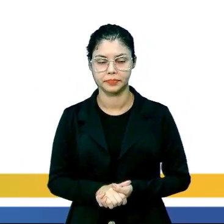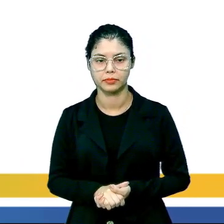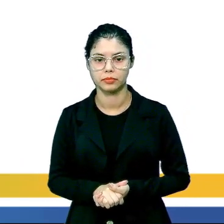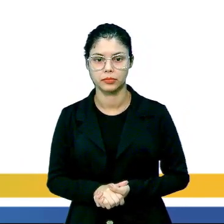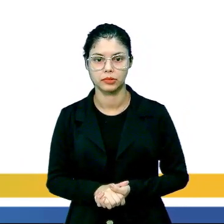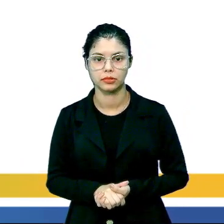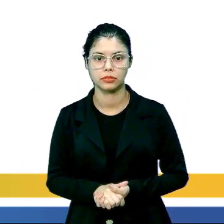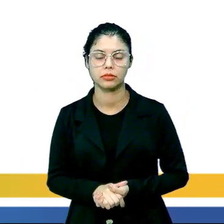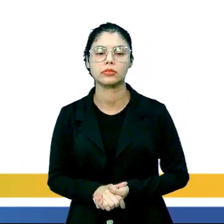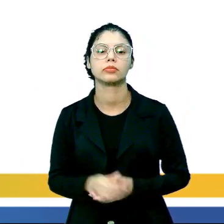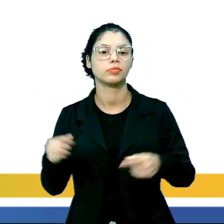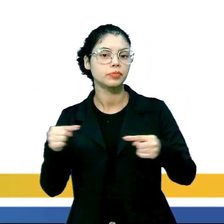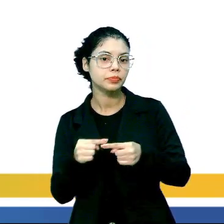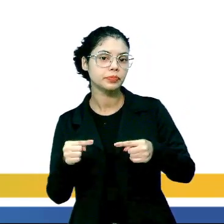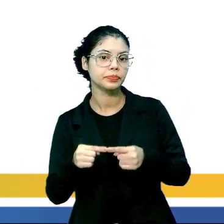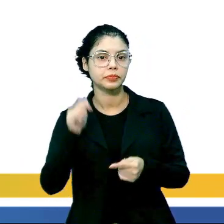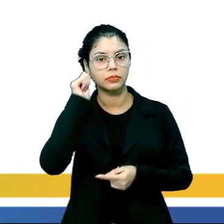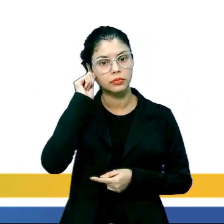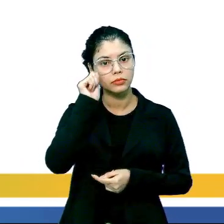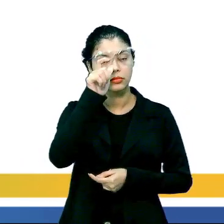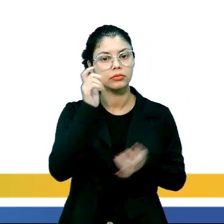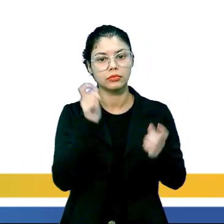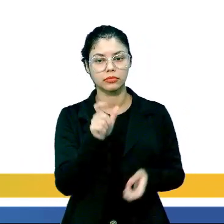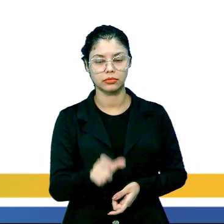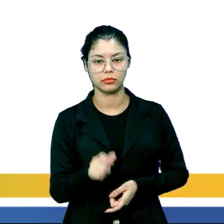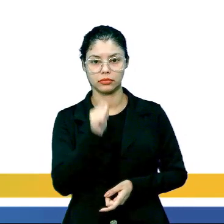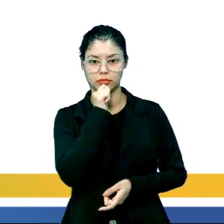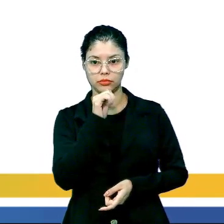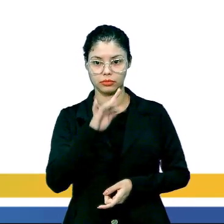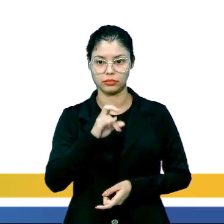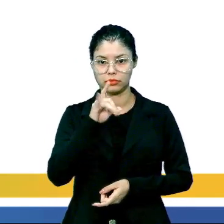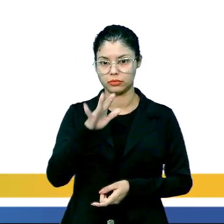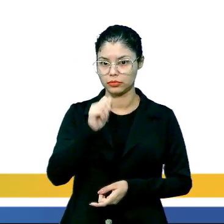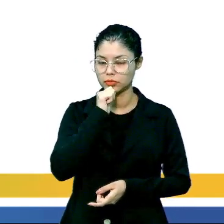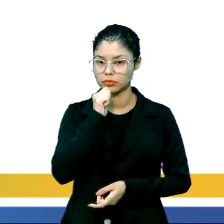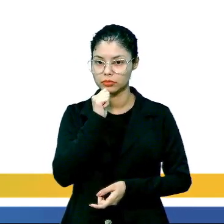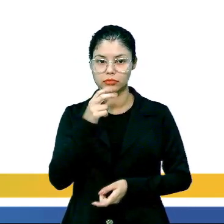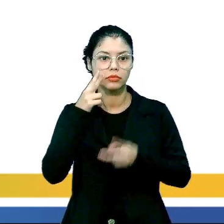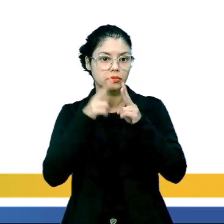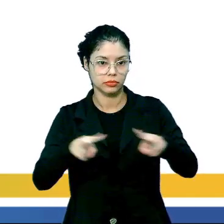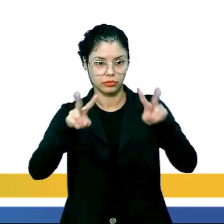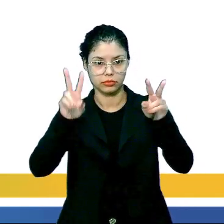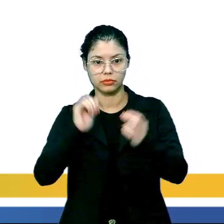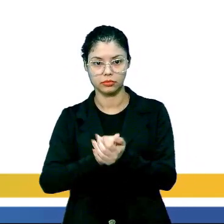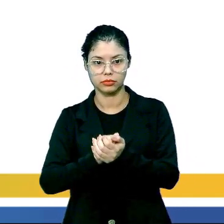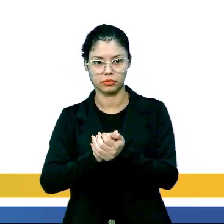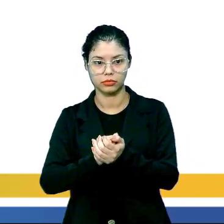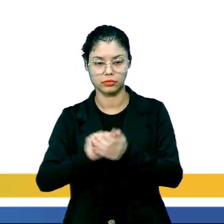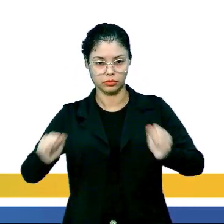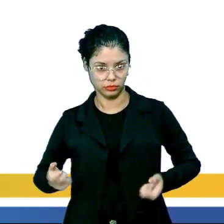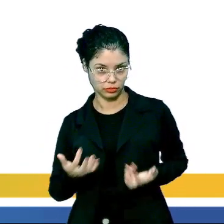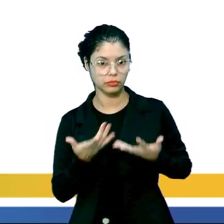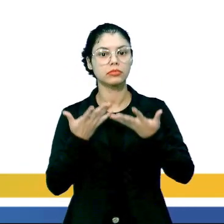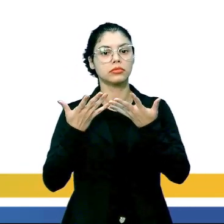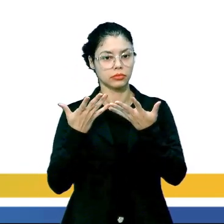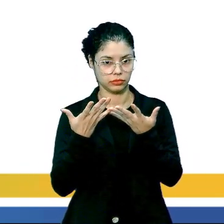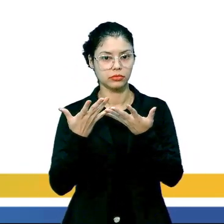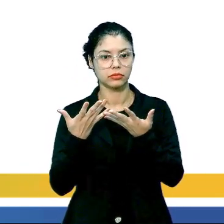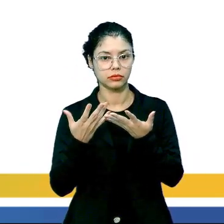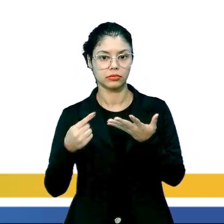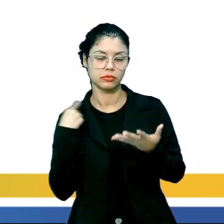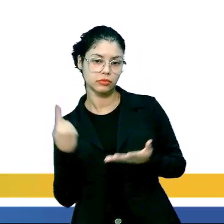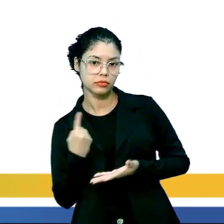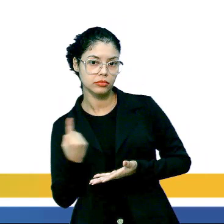razão. De acordo com os autores, a razão iluminista, que visava a emancipação dos indivíduos e